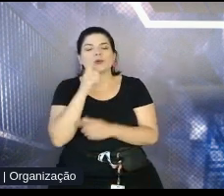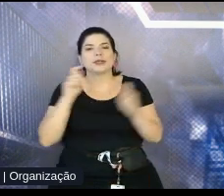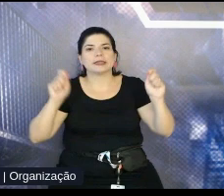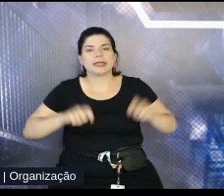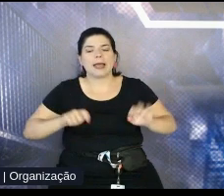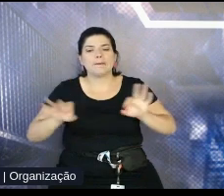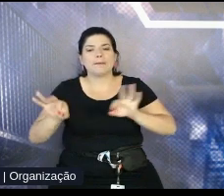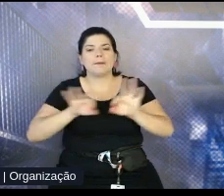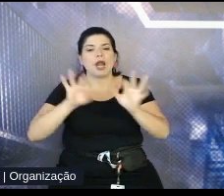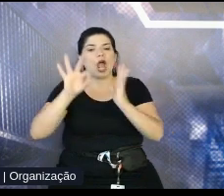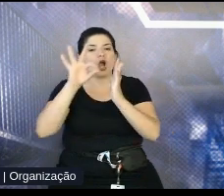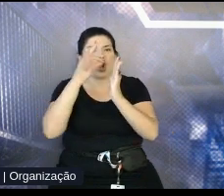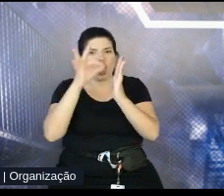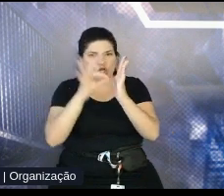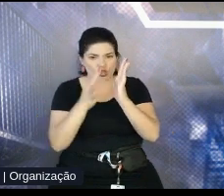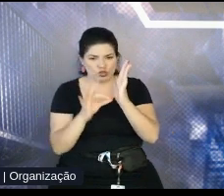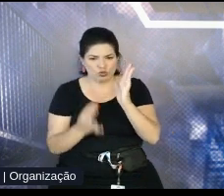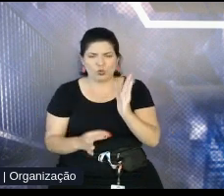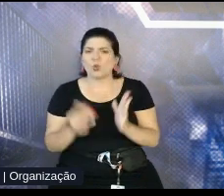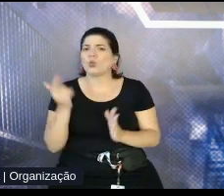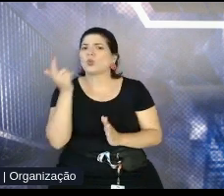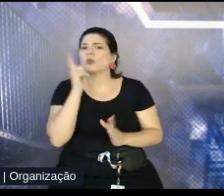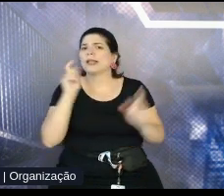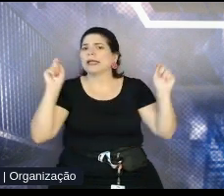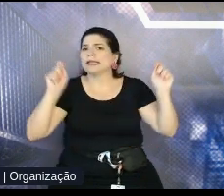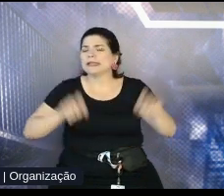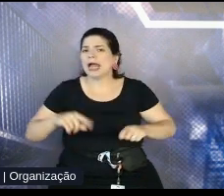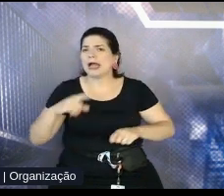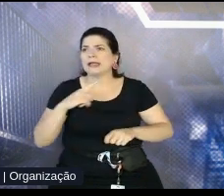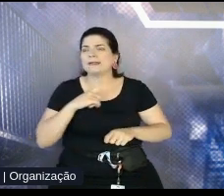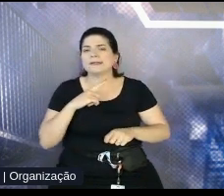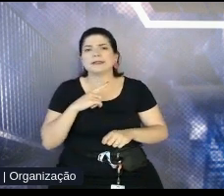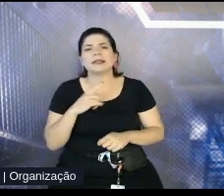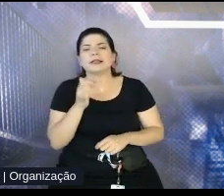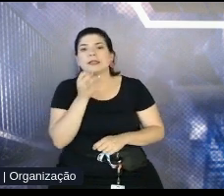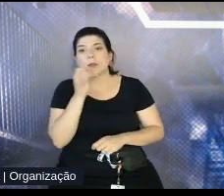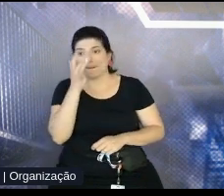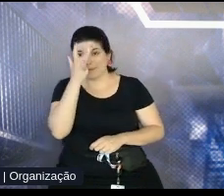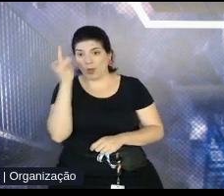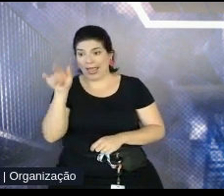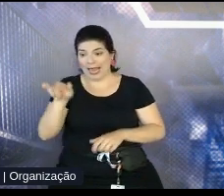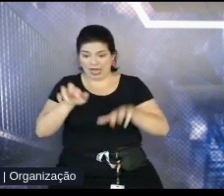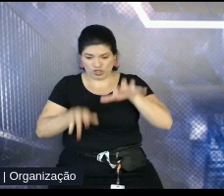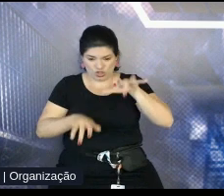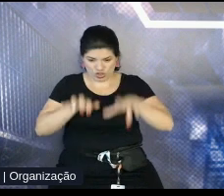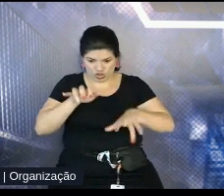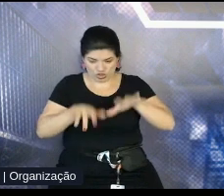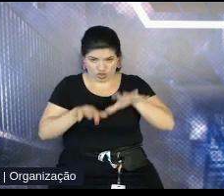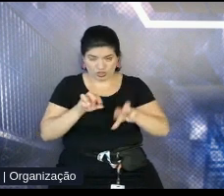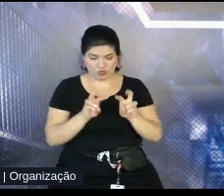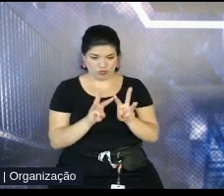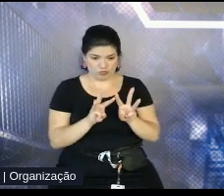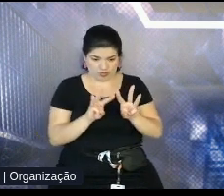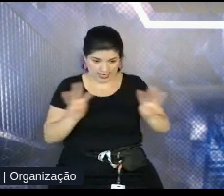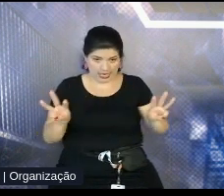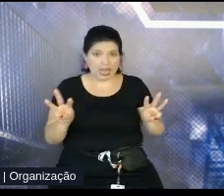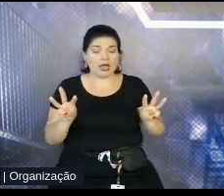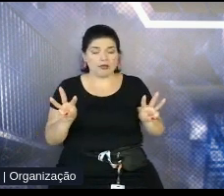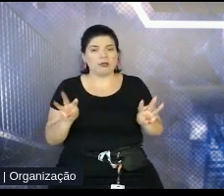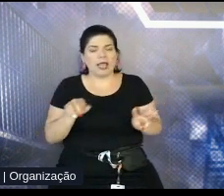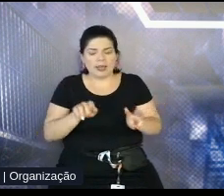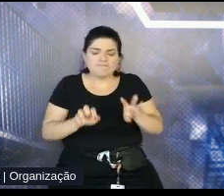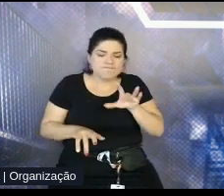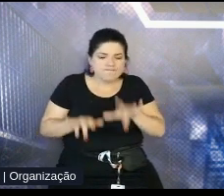código? Como é que a gente consegue estar pegando, na medida que a pessoa está digitando o site, na medida que a pessoa